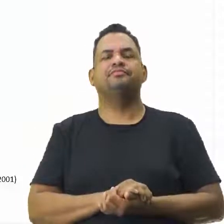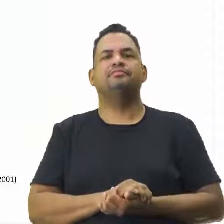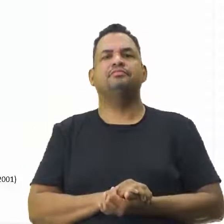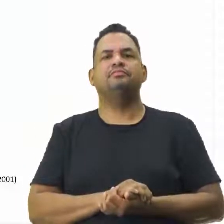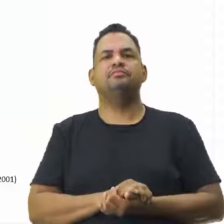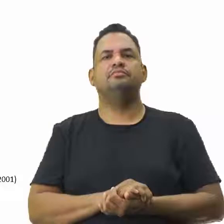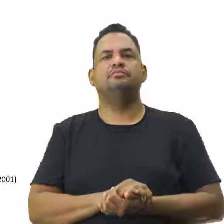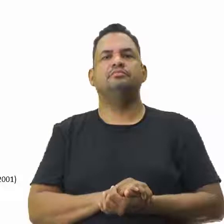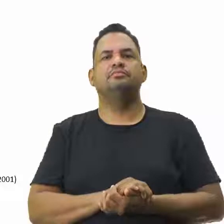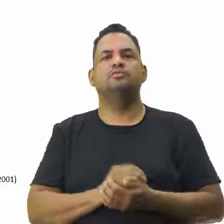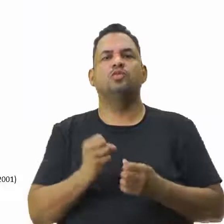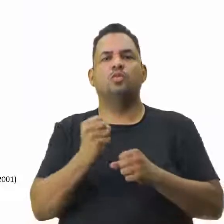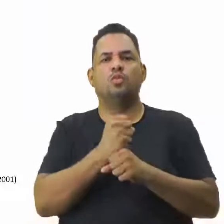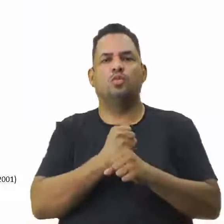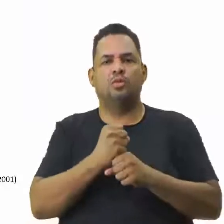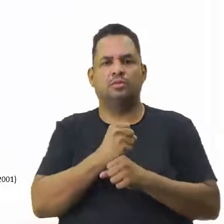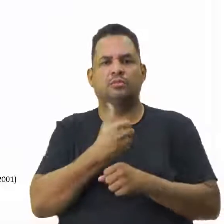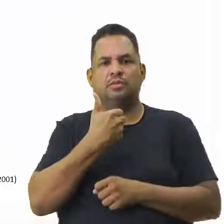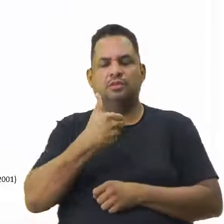em